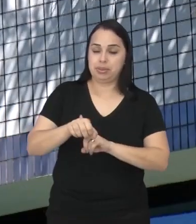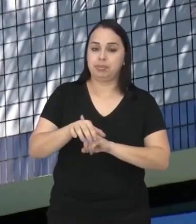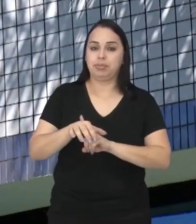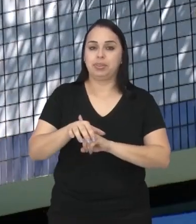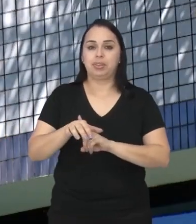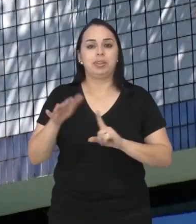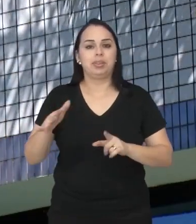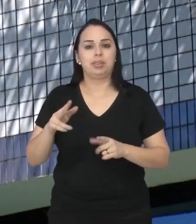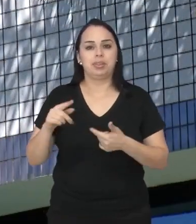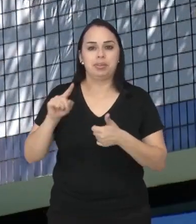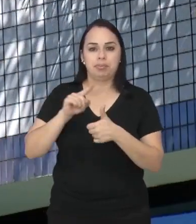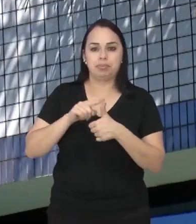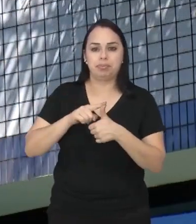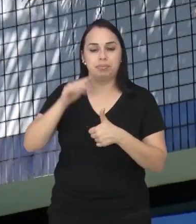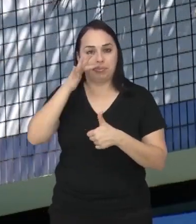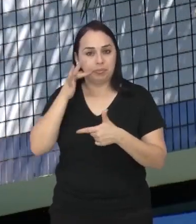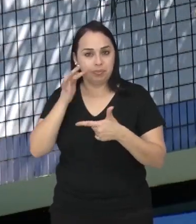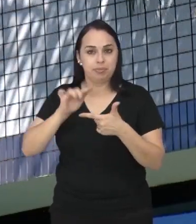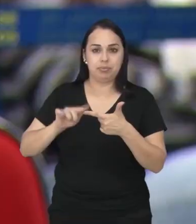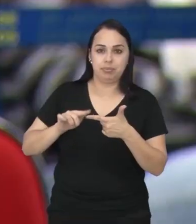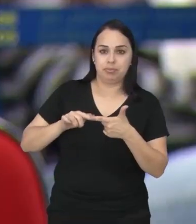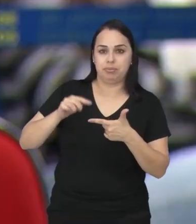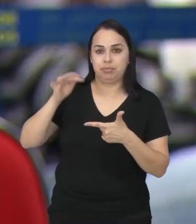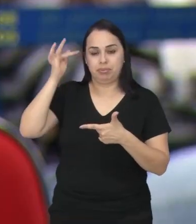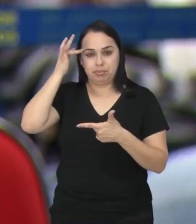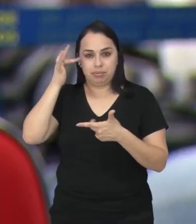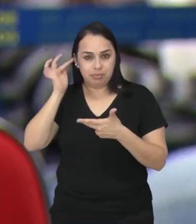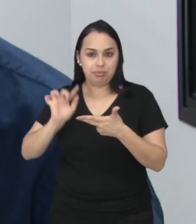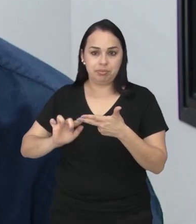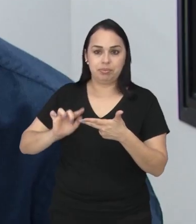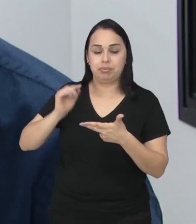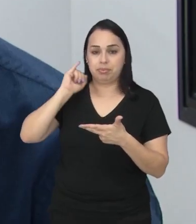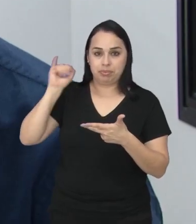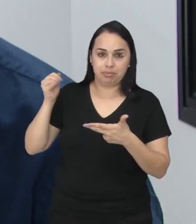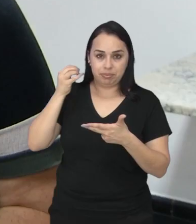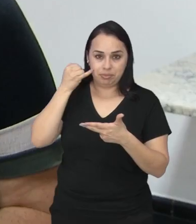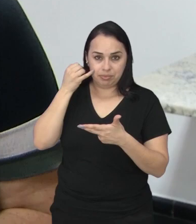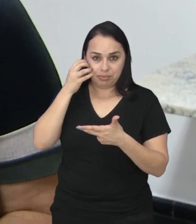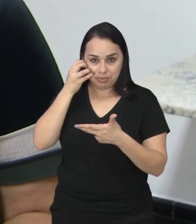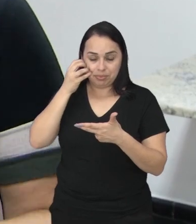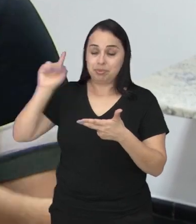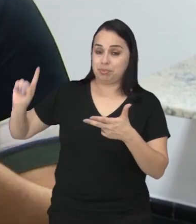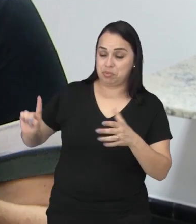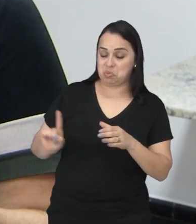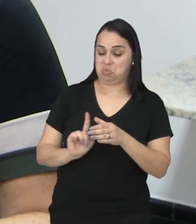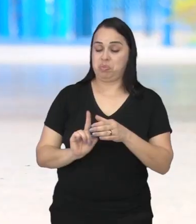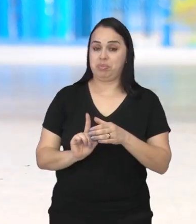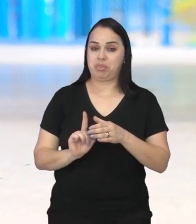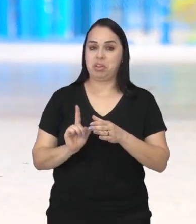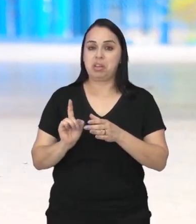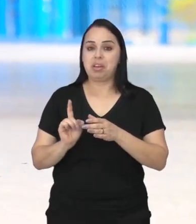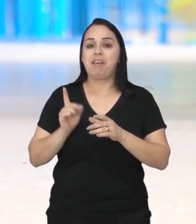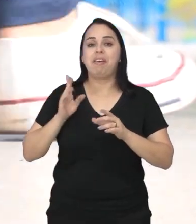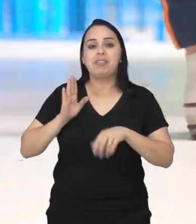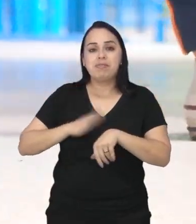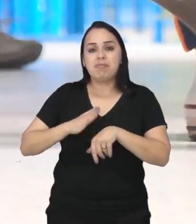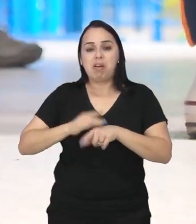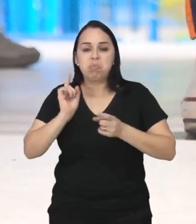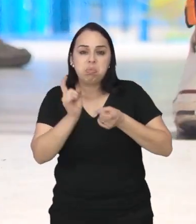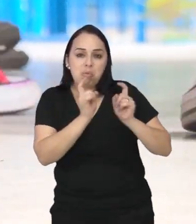Promoção Social, que é composta pelos vereadores Fabião Zagueiro, Tomás Henrique e Juliana Fraga, tem se